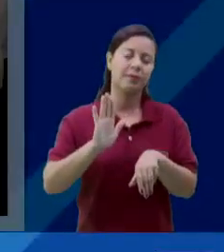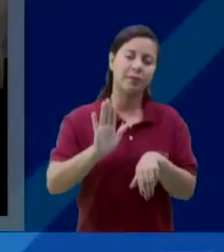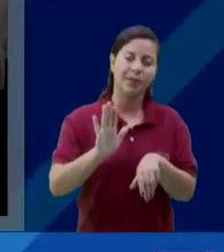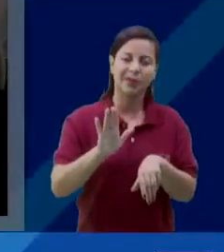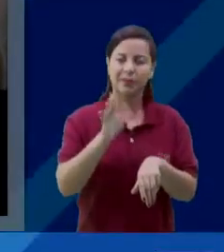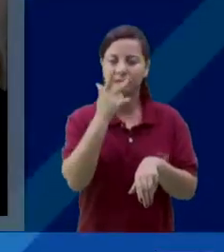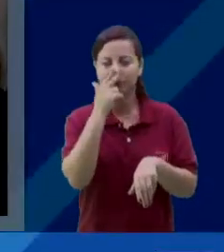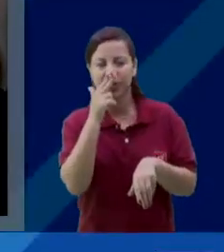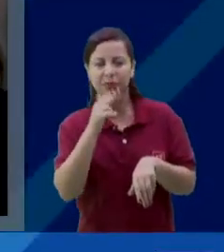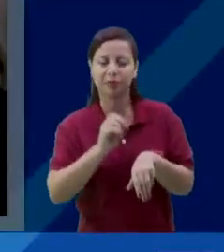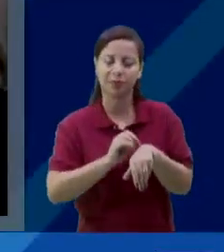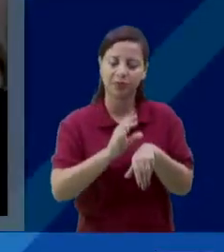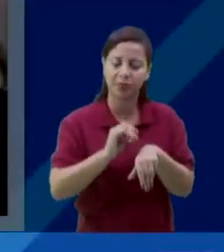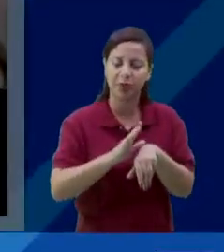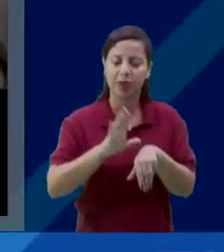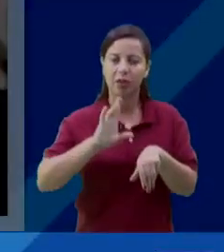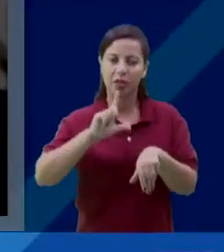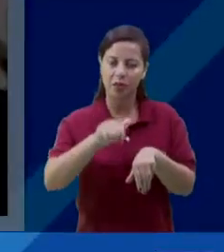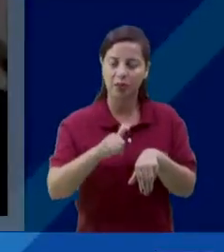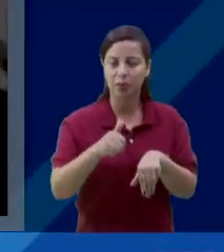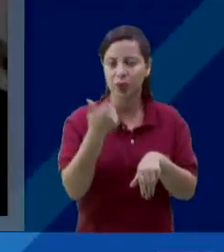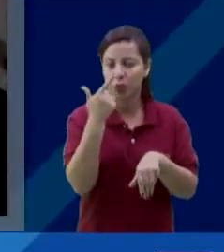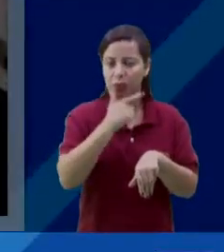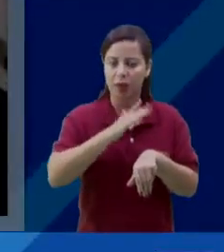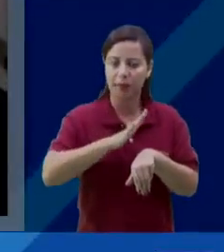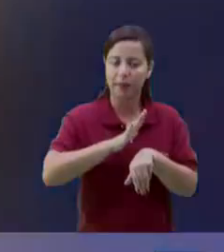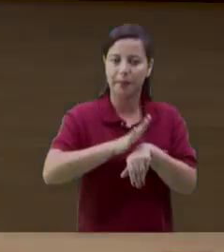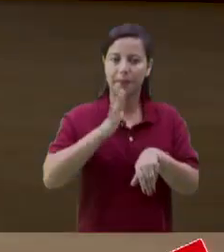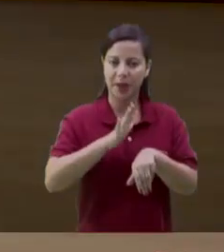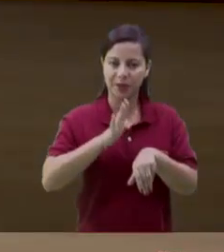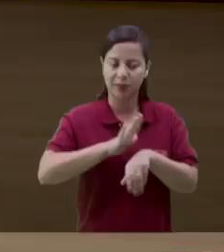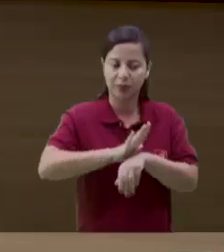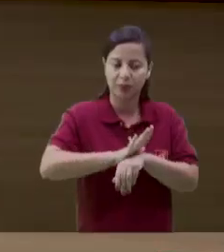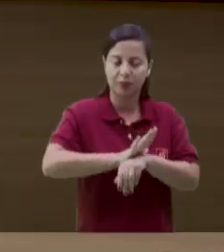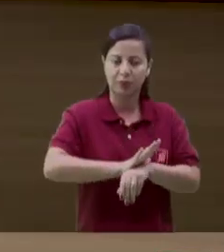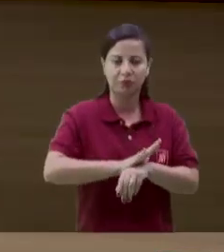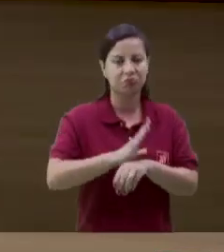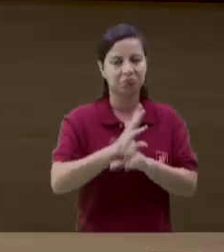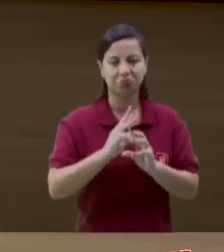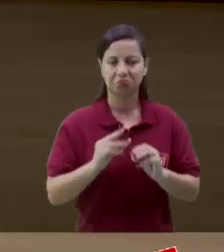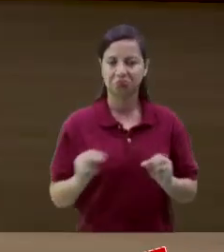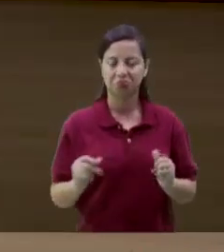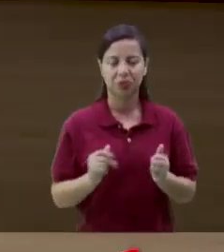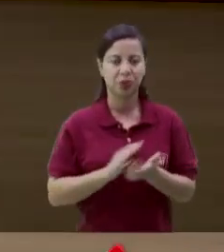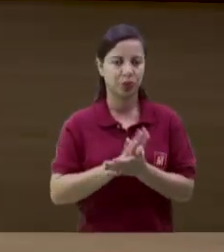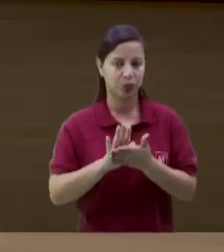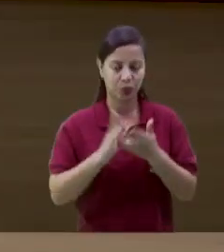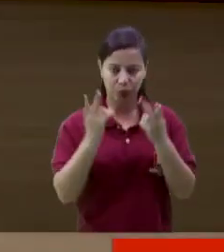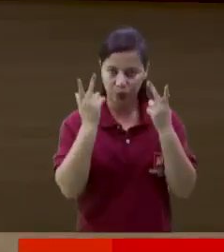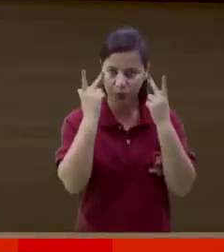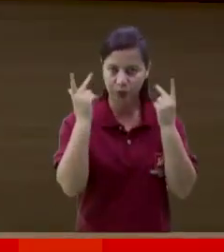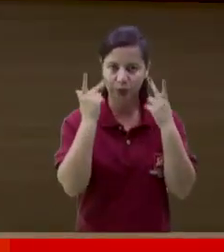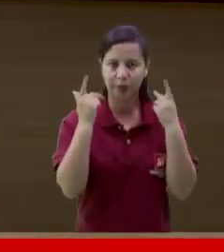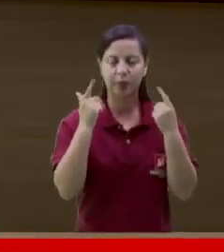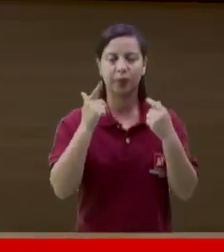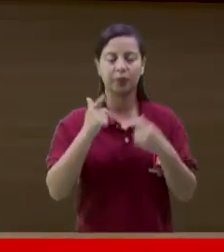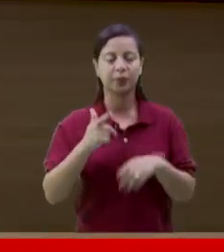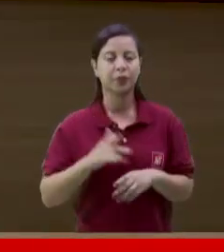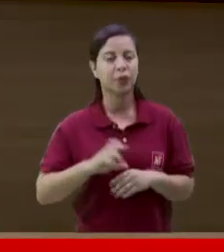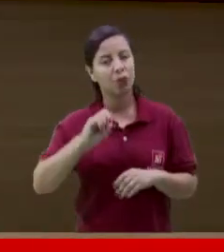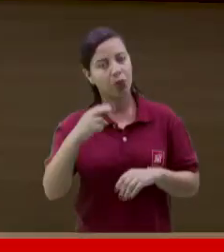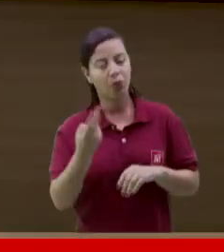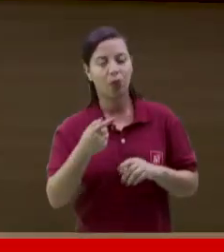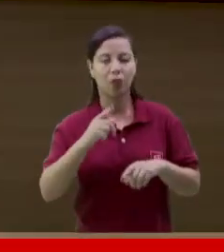forma contida, facilmente contida pela pressão direta ou por uma pressão e elevação do membro,